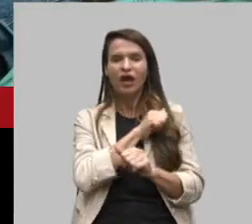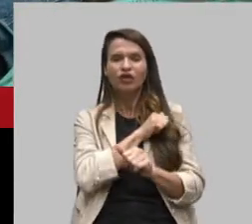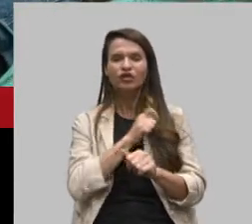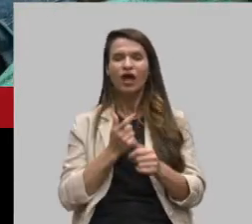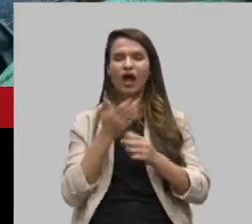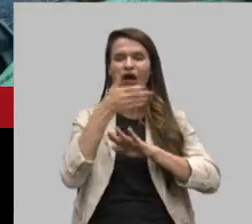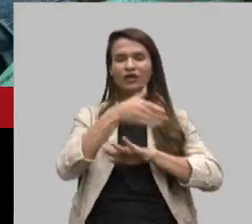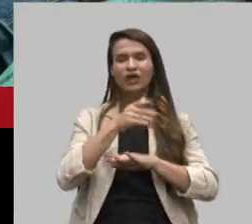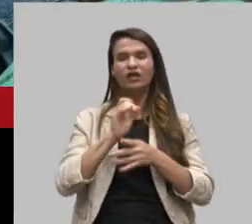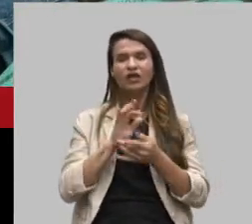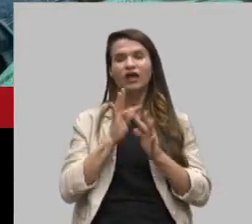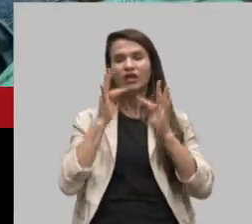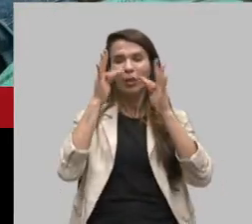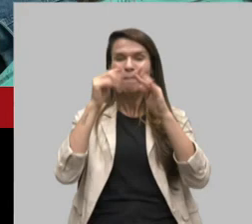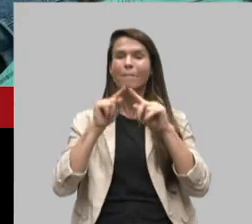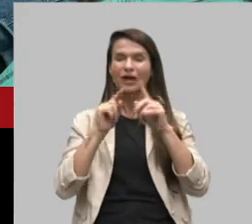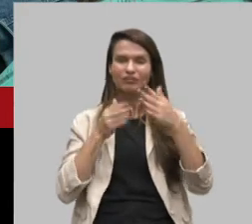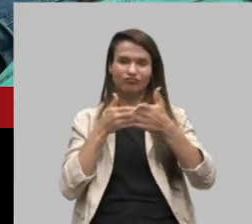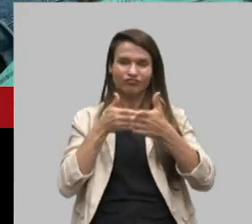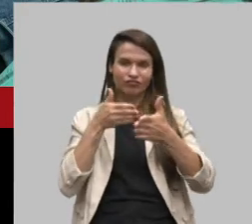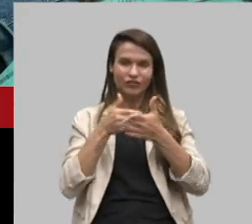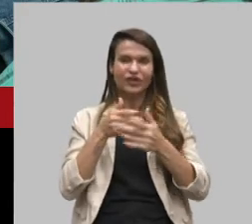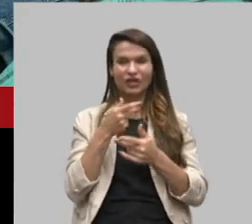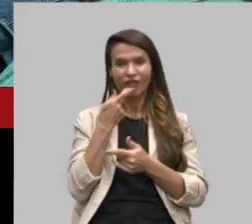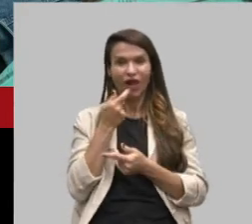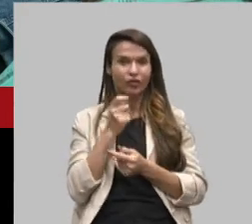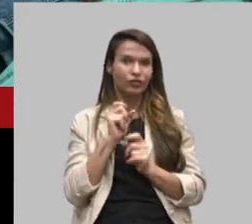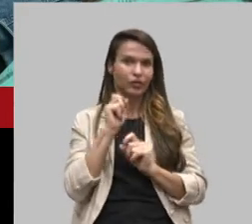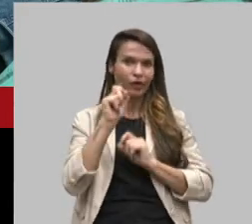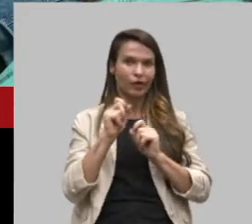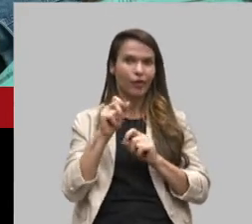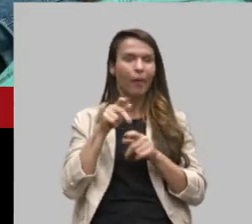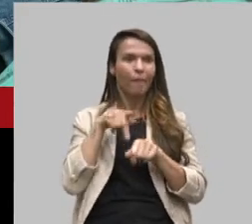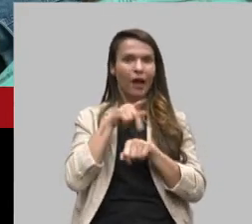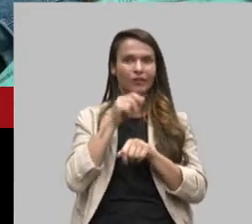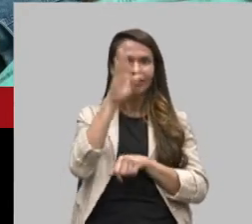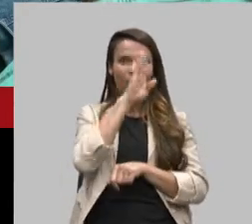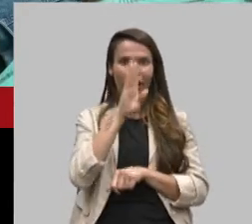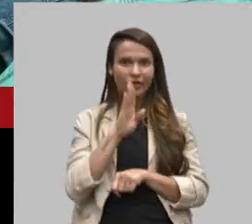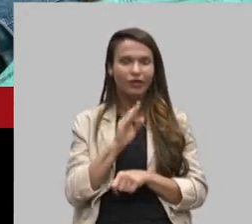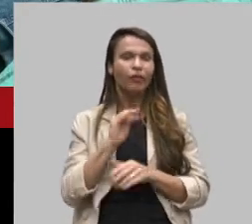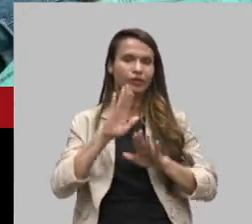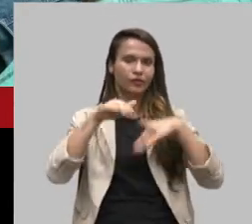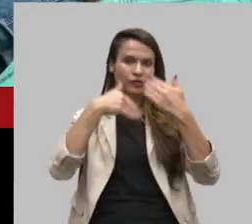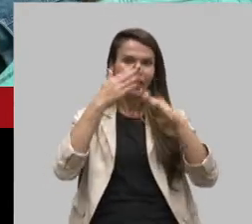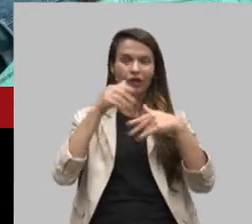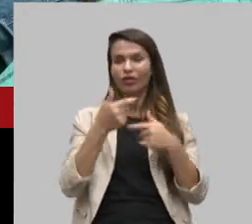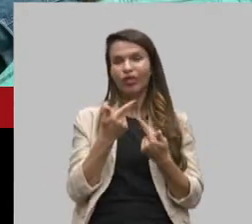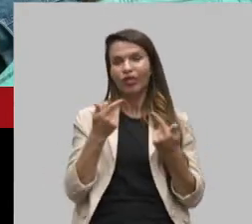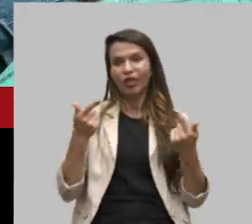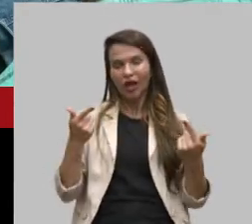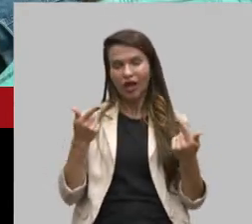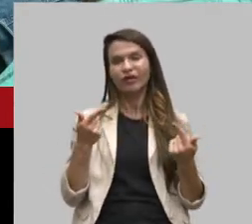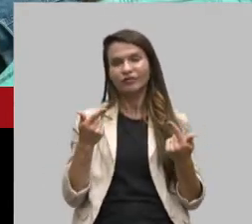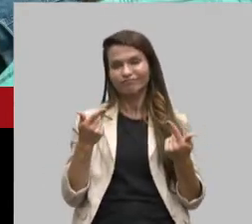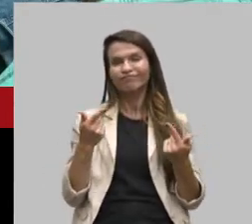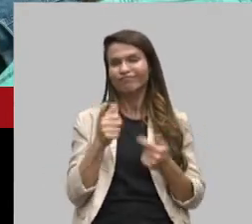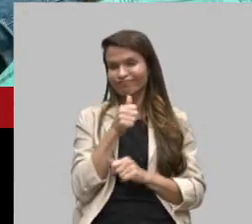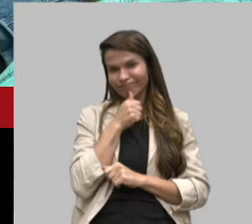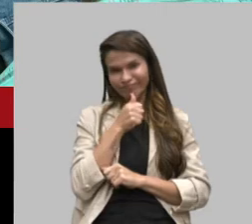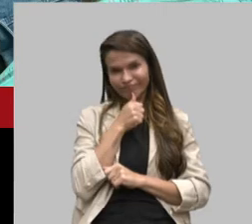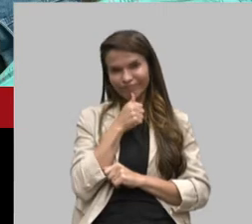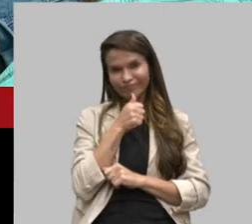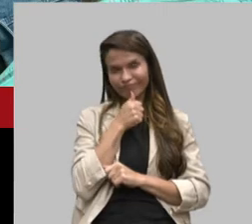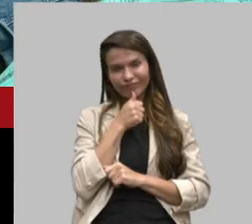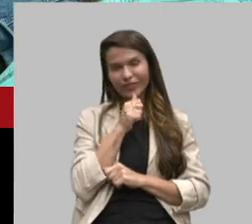limitado ainda mais que a gente tá falando de Brasil o Brasil é um país subdesenvolvido a gente não tem essas condições ainda e não é